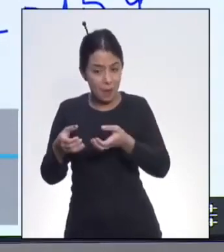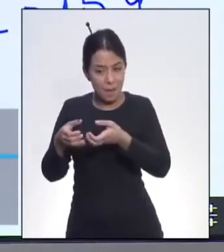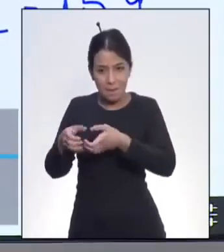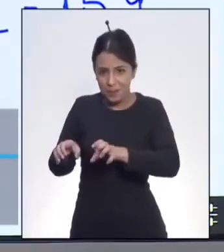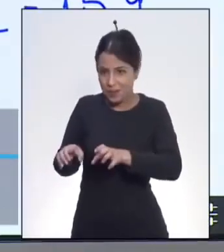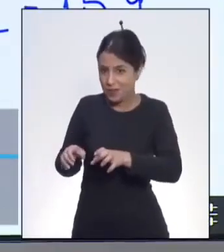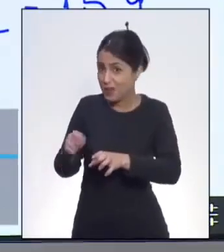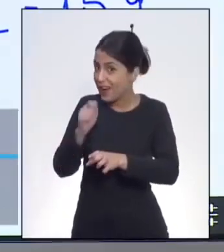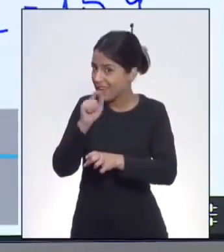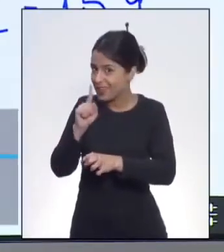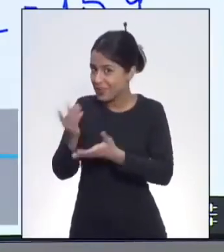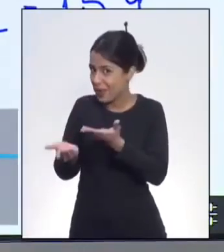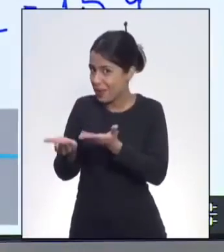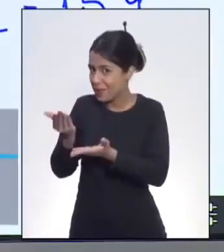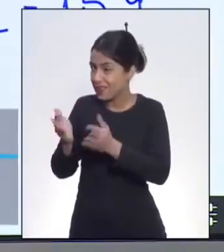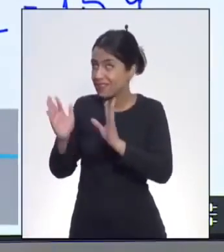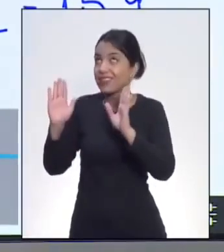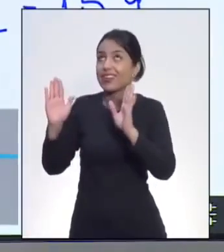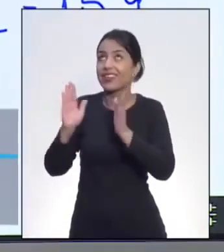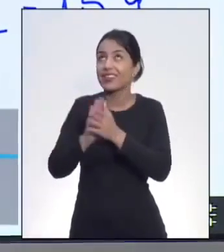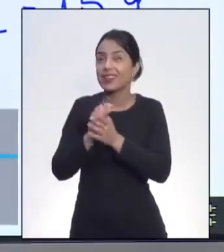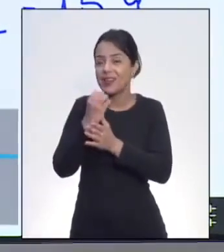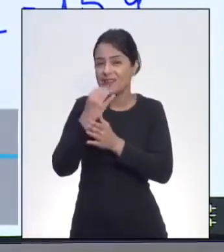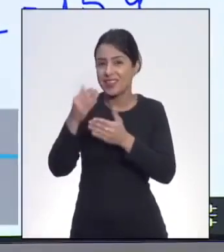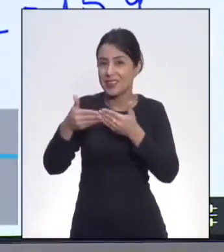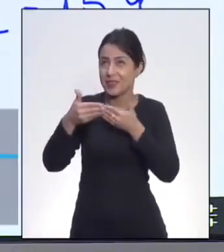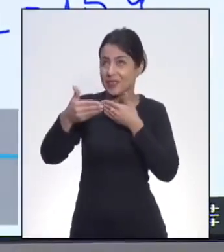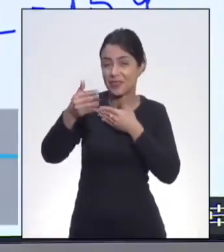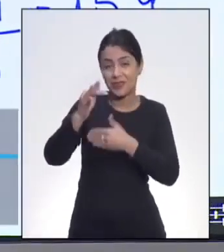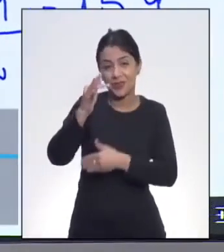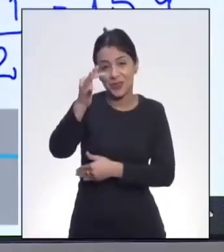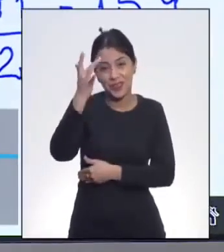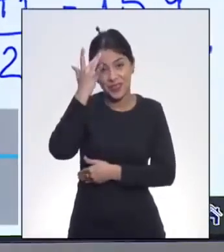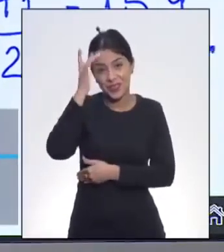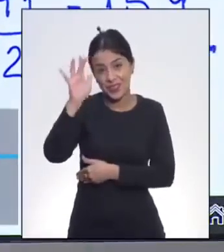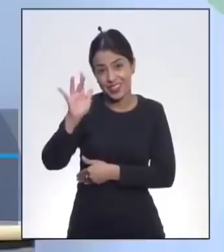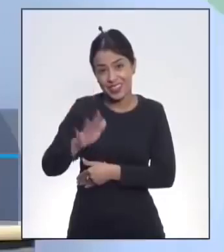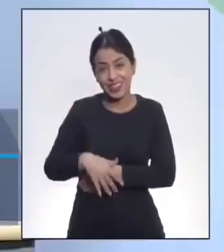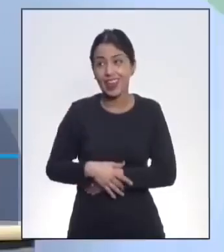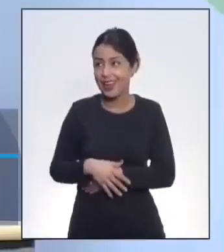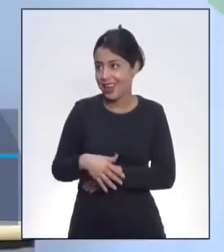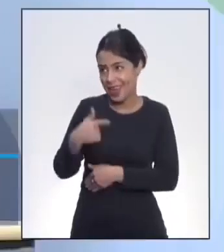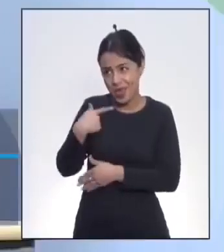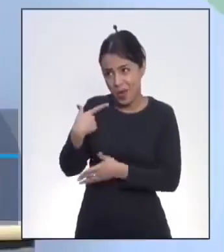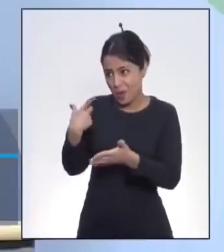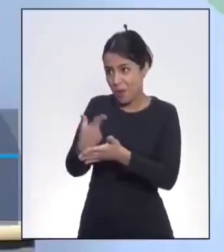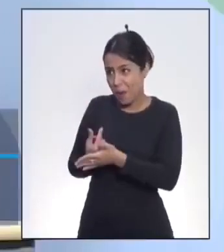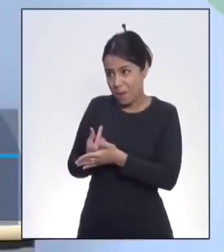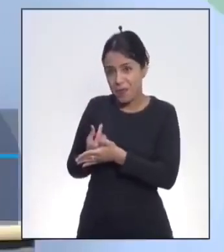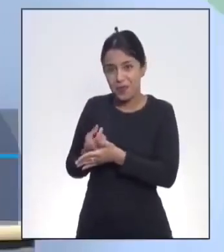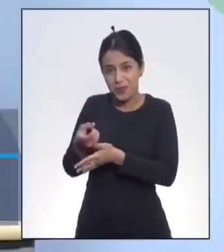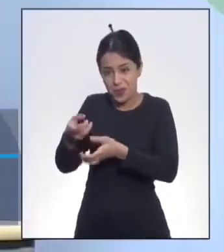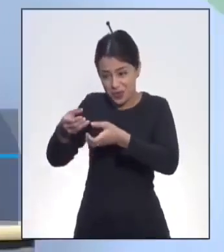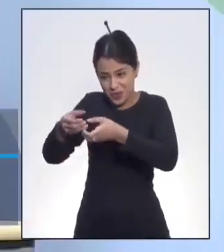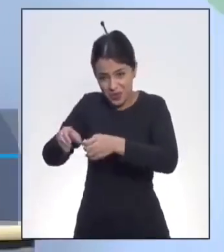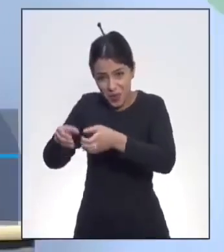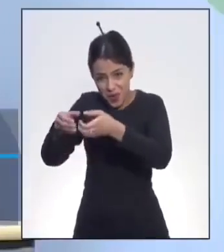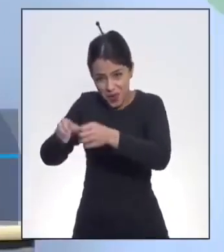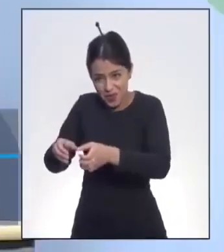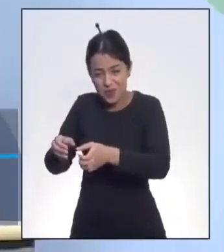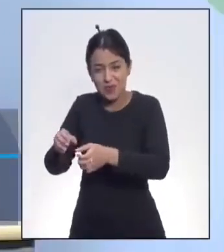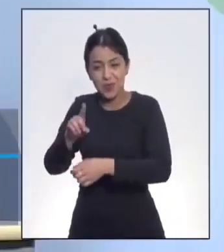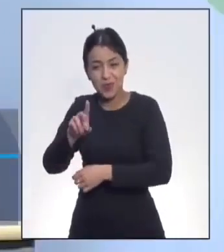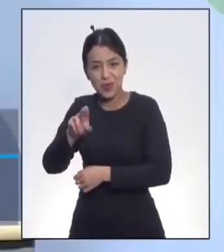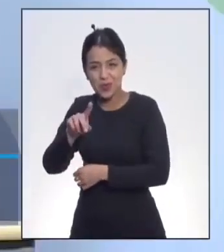peso, ainda não, pelo menos não sei disso. Tá? Bom, pelo menos aonde eu compro, não. Ainda não, tudo bem? Mas